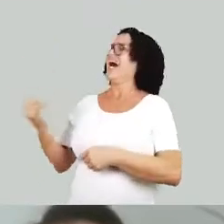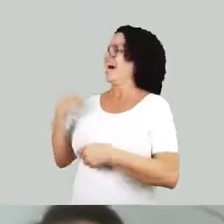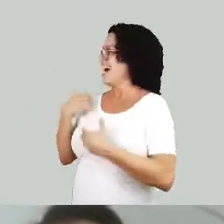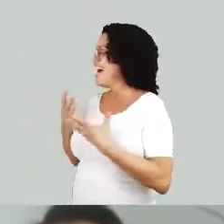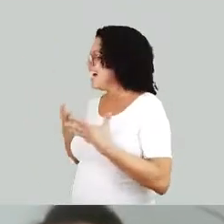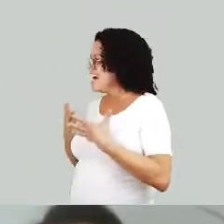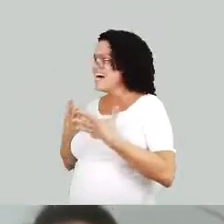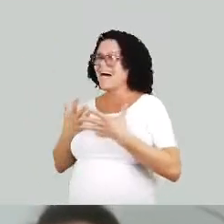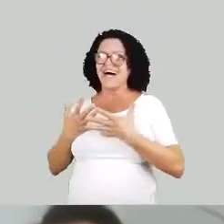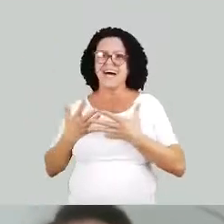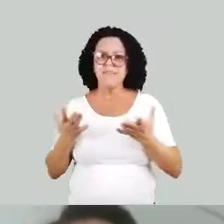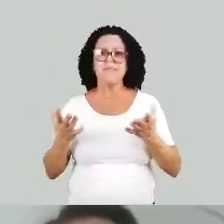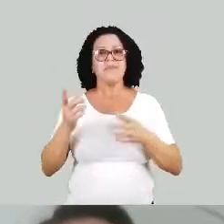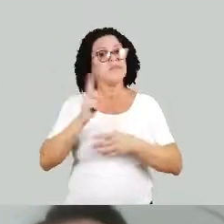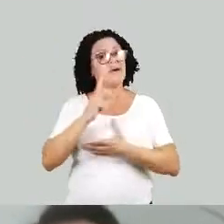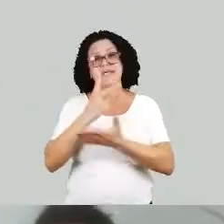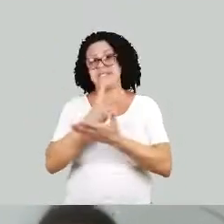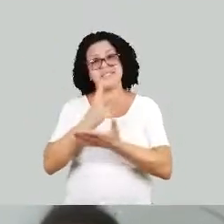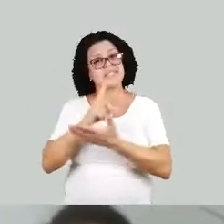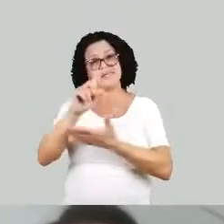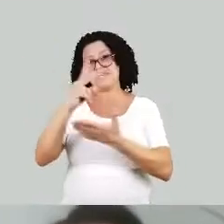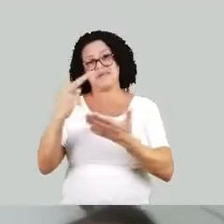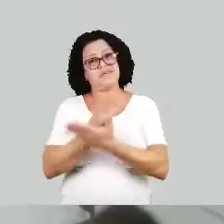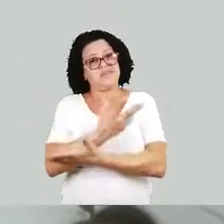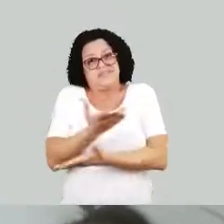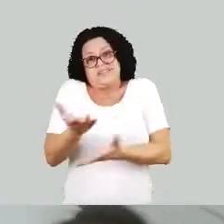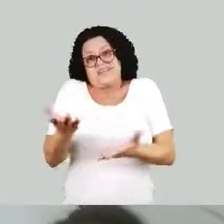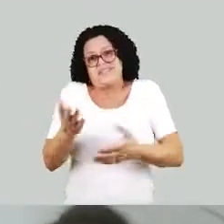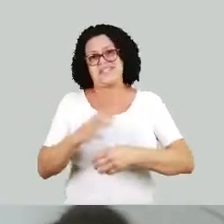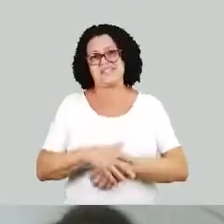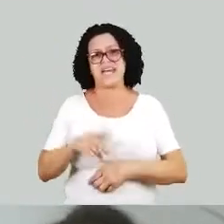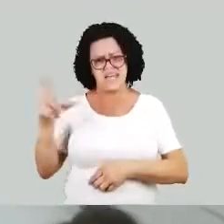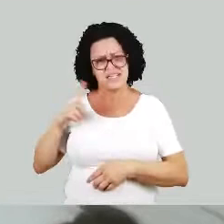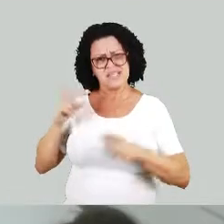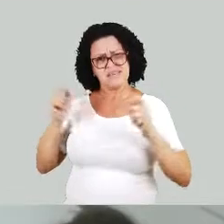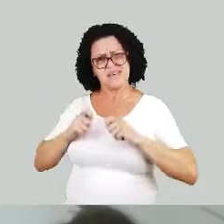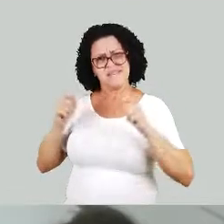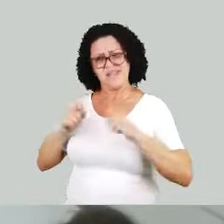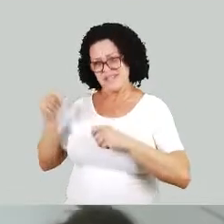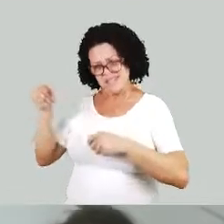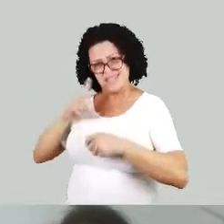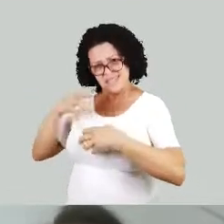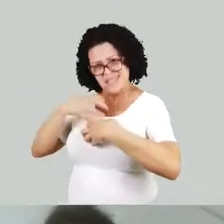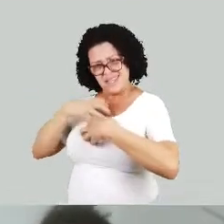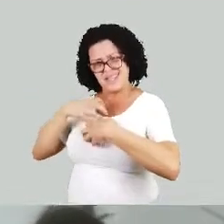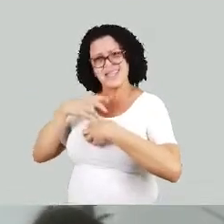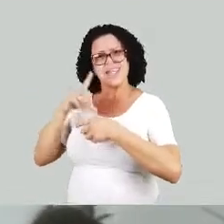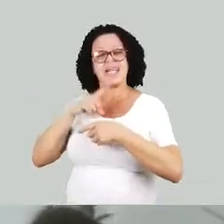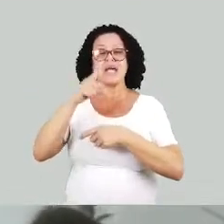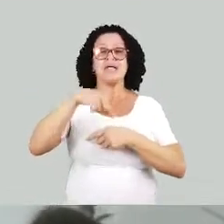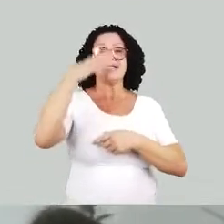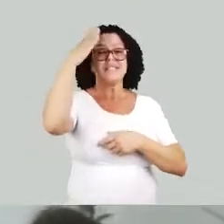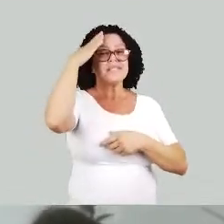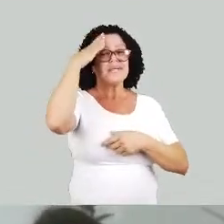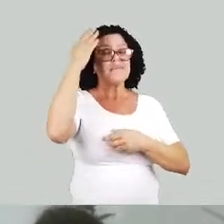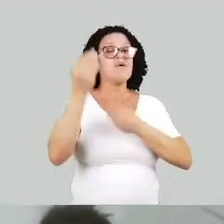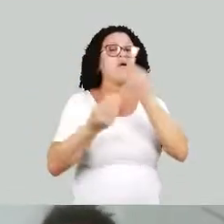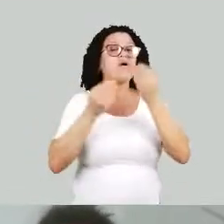perdão, né? Mas nem sempre essa pessoa tem essa capacidade de pedir perdão. Nós só